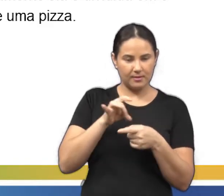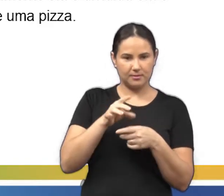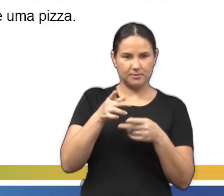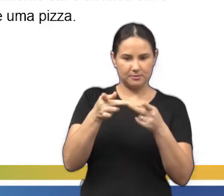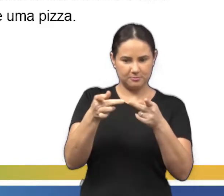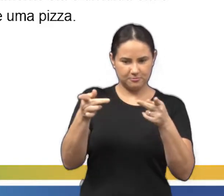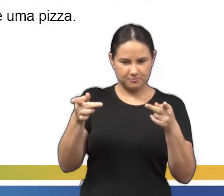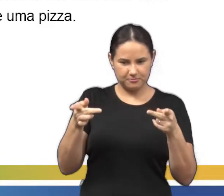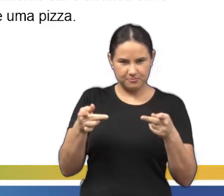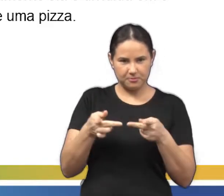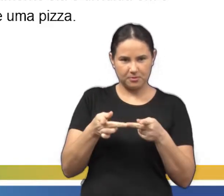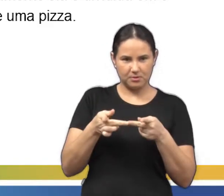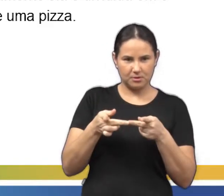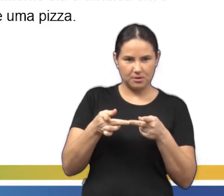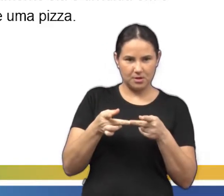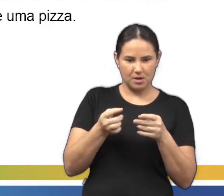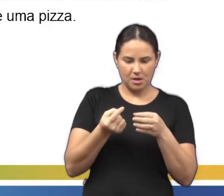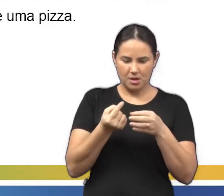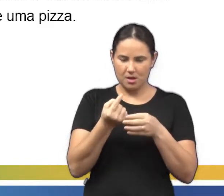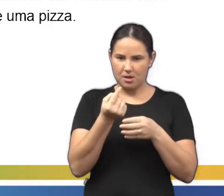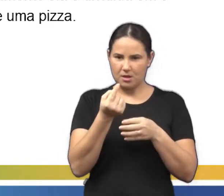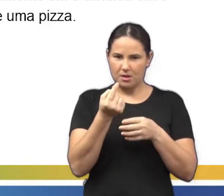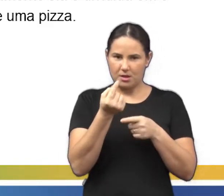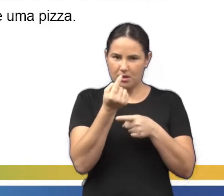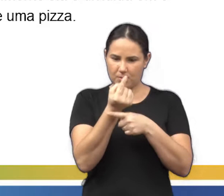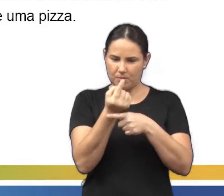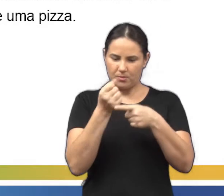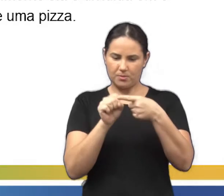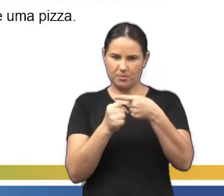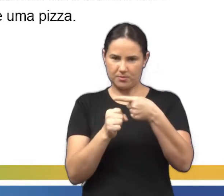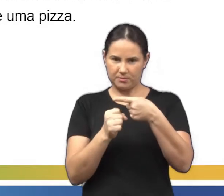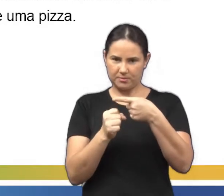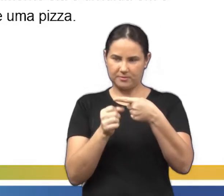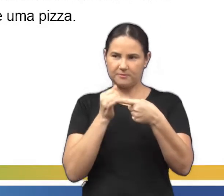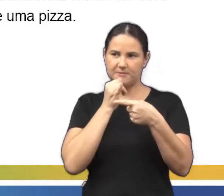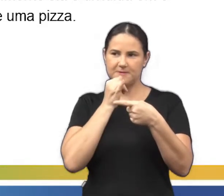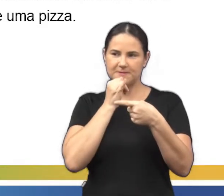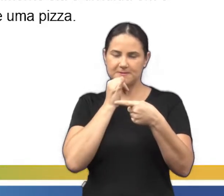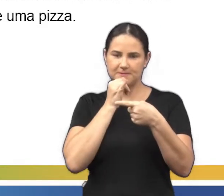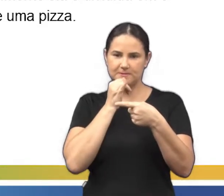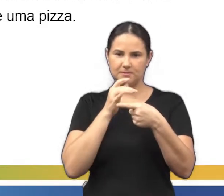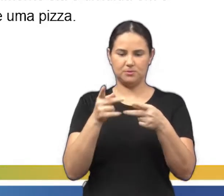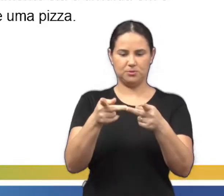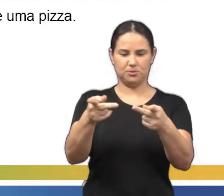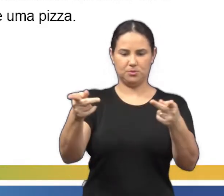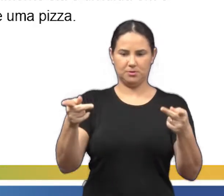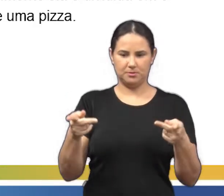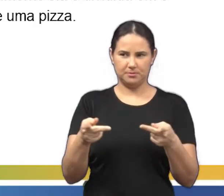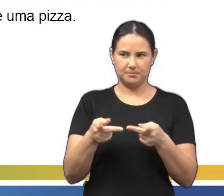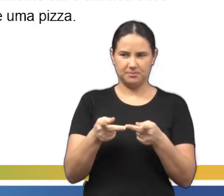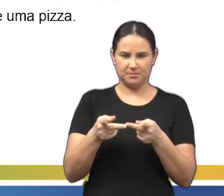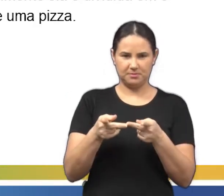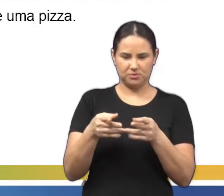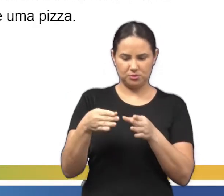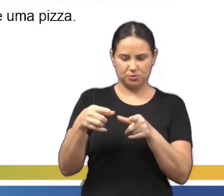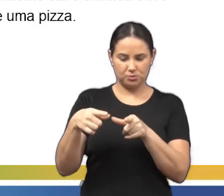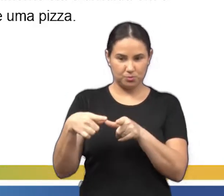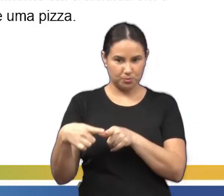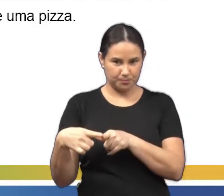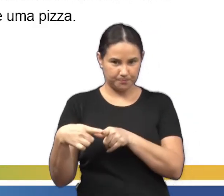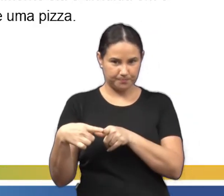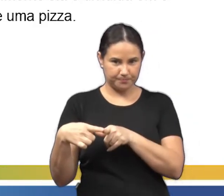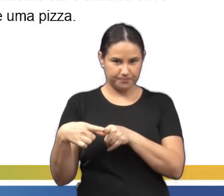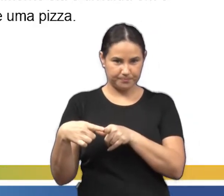1/8 de uma pizza. Aqui eu tenho a pizza dividida em 8 pedaços. Tá vendo separadinho ali, um pedacinho? Então, eu